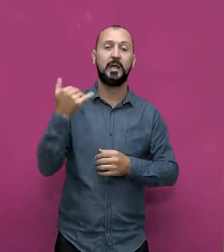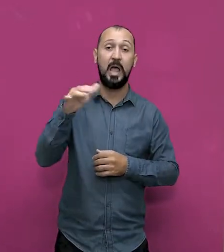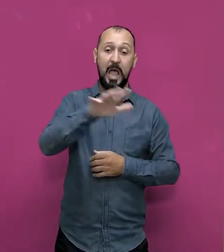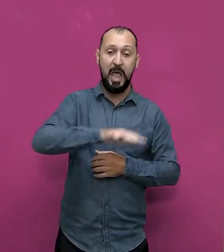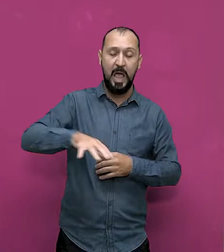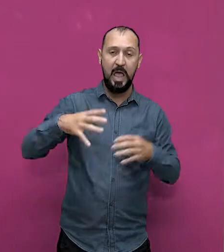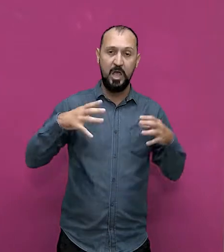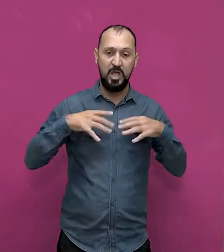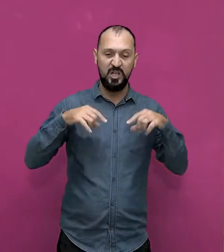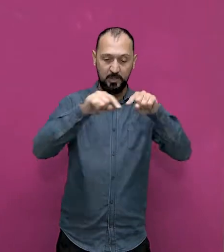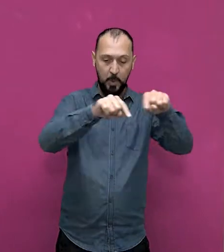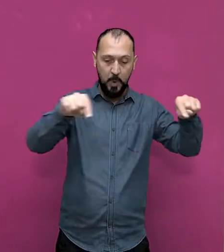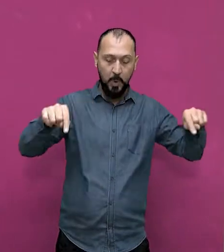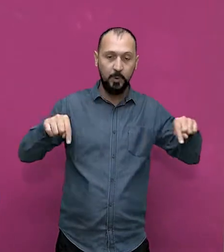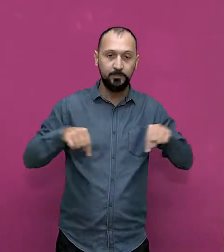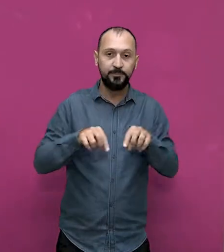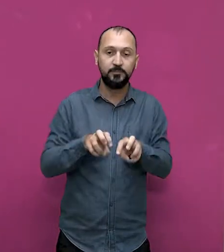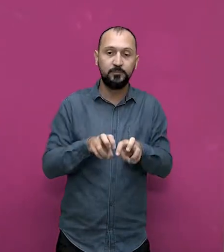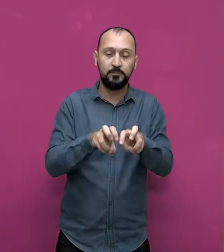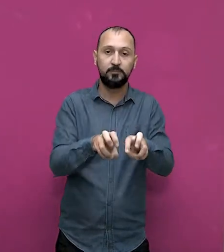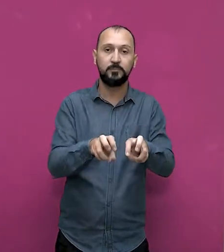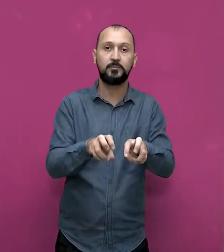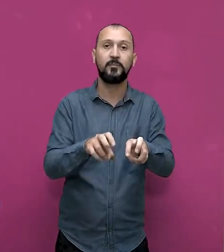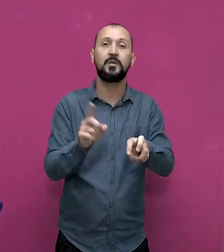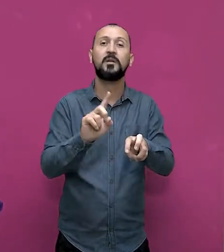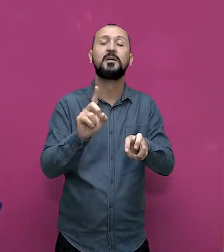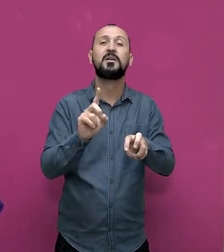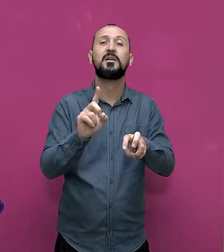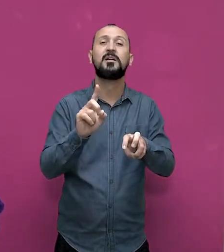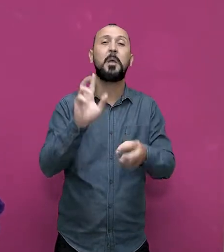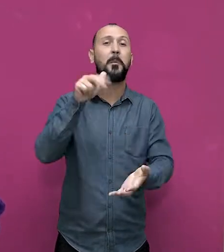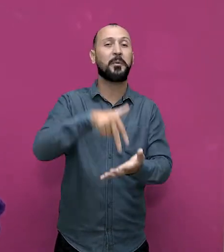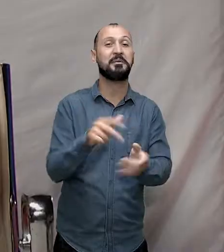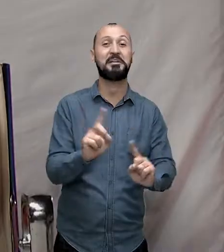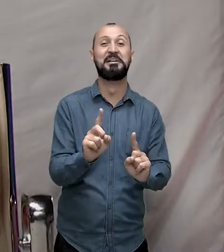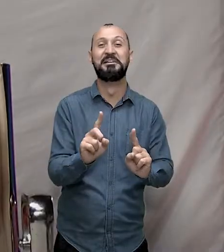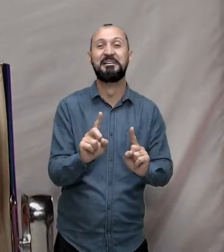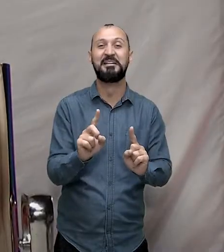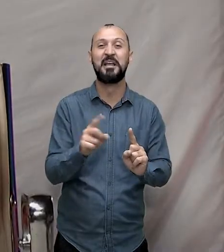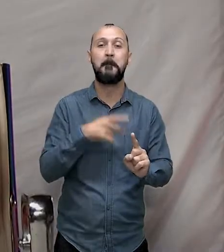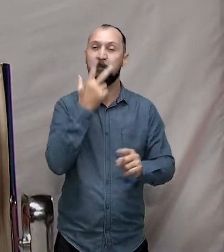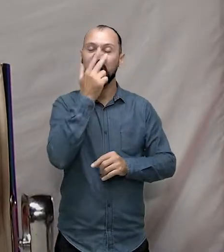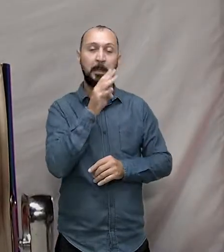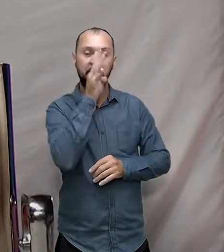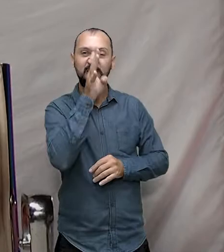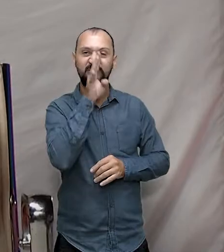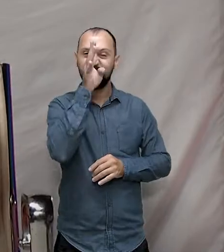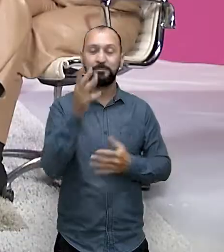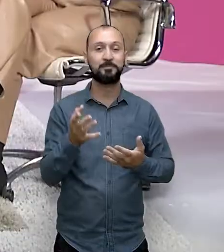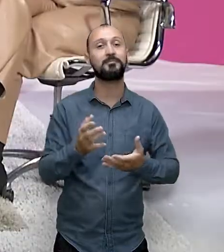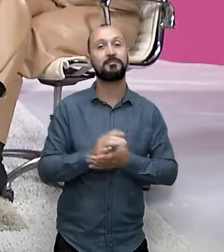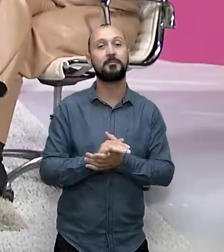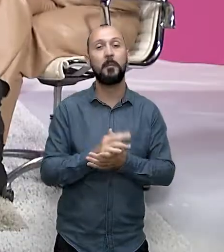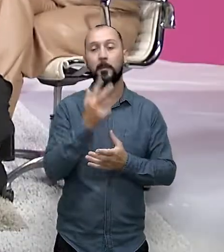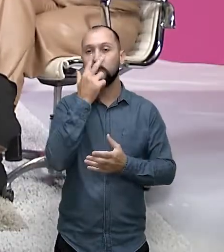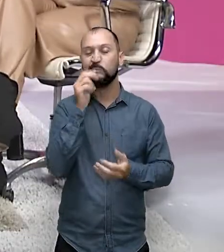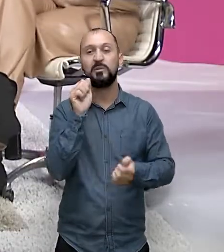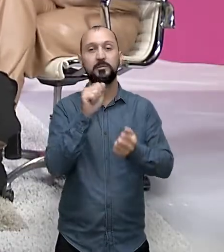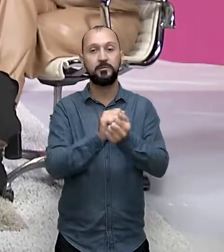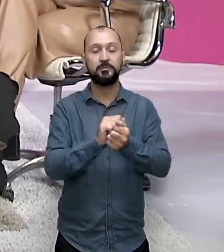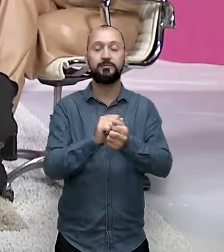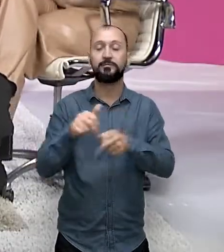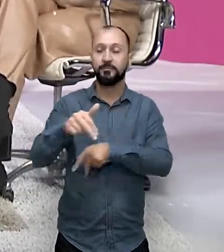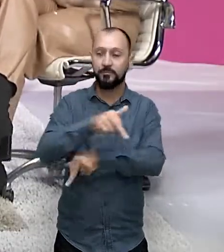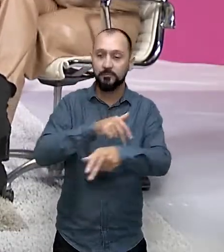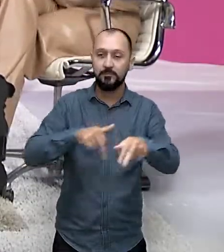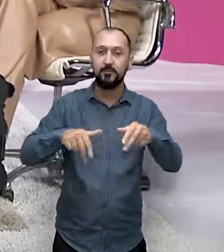pelo menos na região central, o carro ele não é mais o protagonista, ele é um intruso. Ou ele vai estar junto